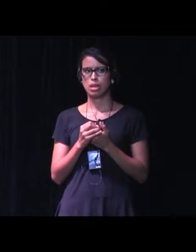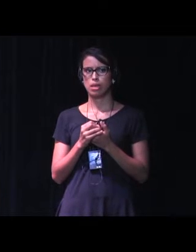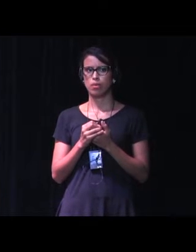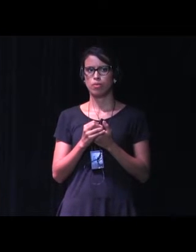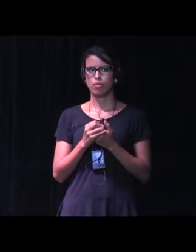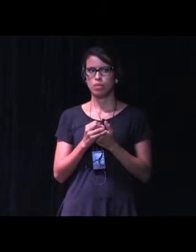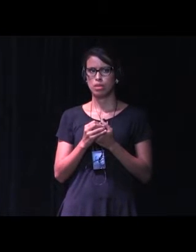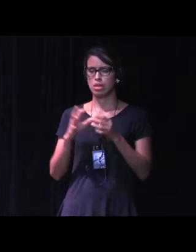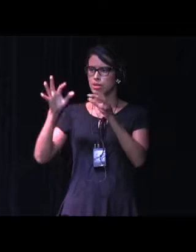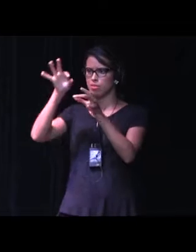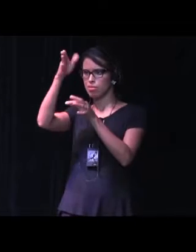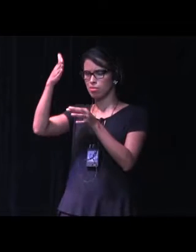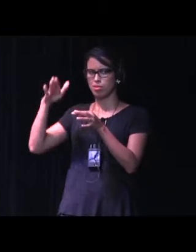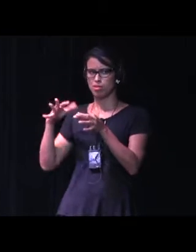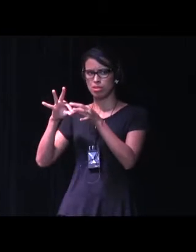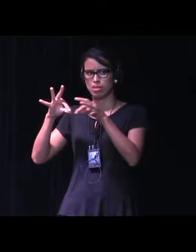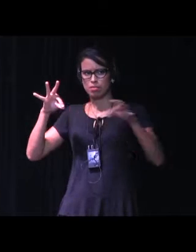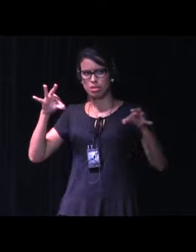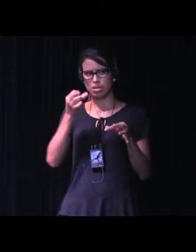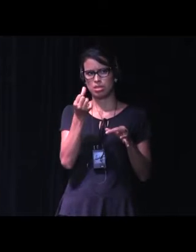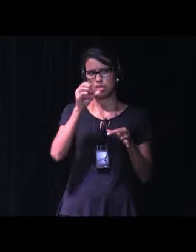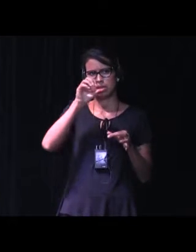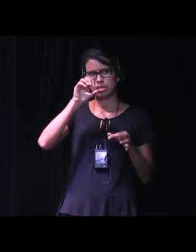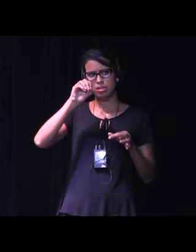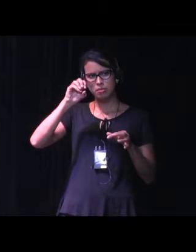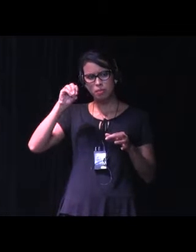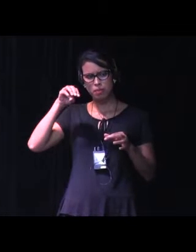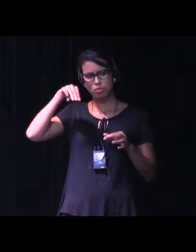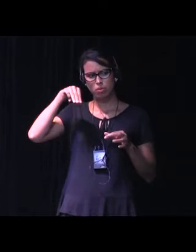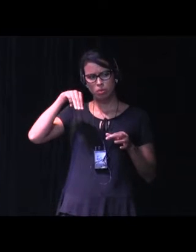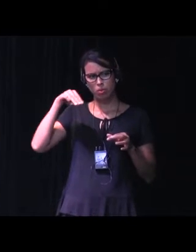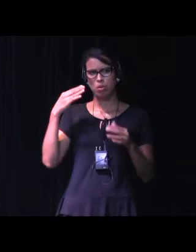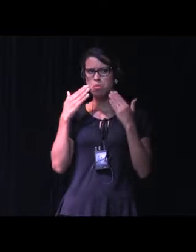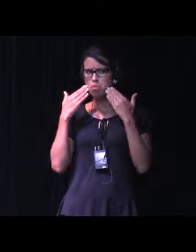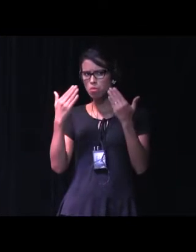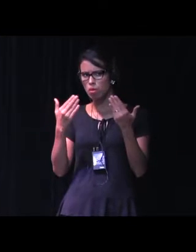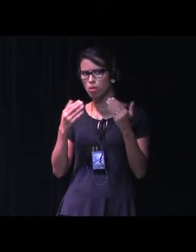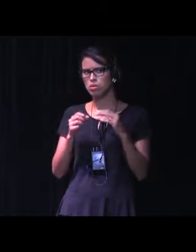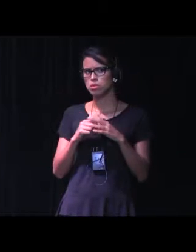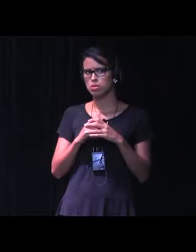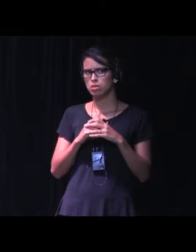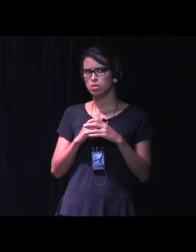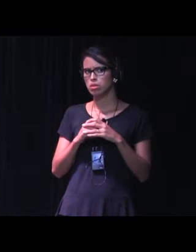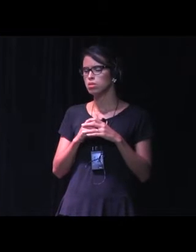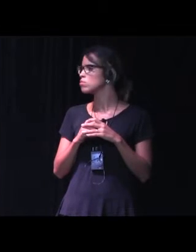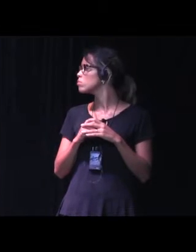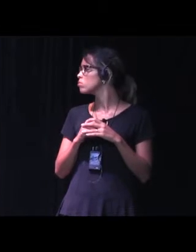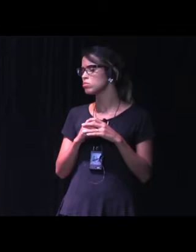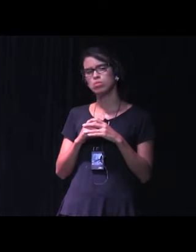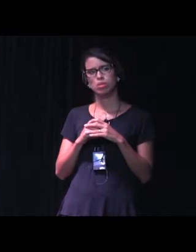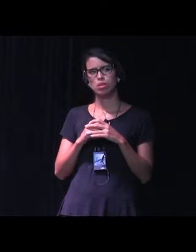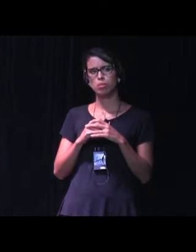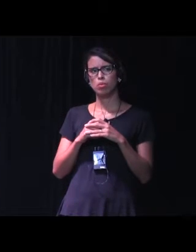Esse é uma moradia mínima de 6 metros quadrados interiores, mas vejam que as portas, os decks, o plástico,